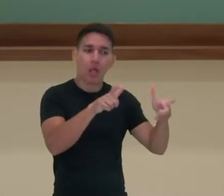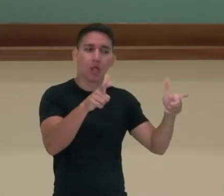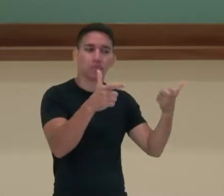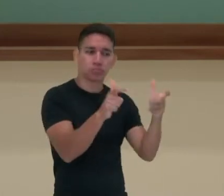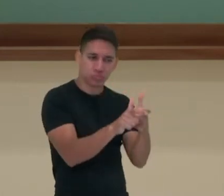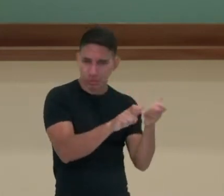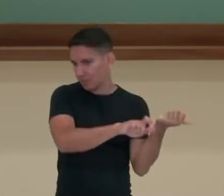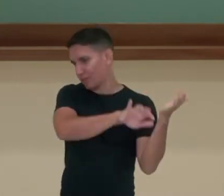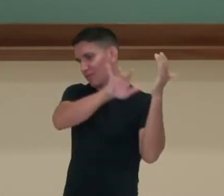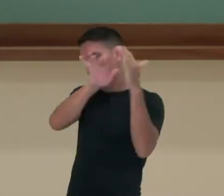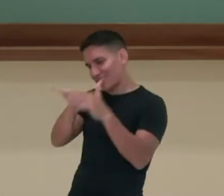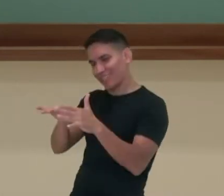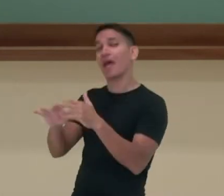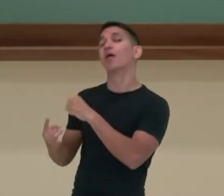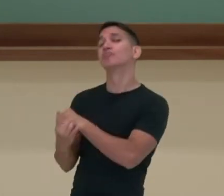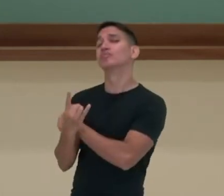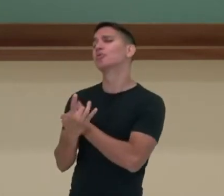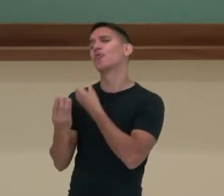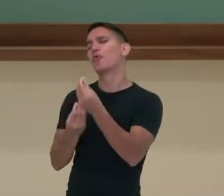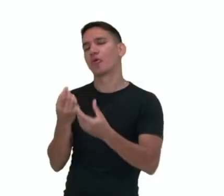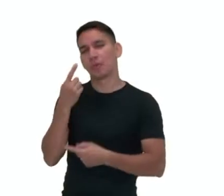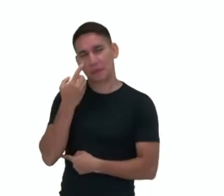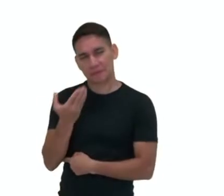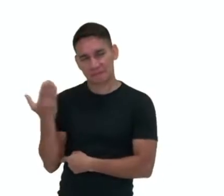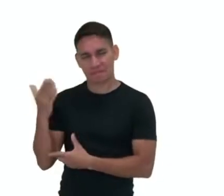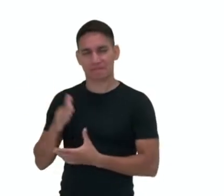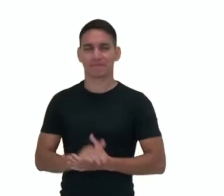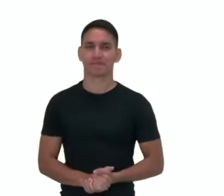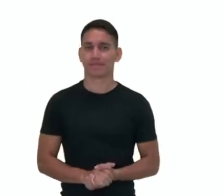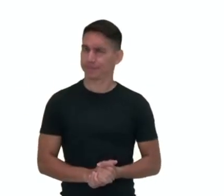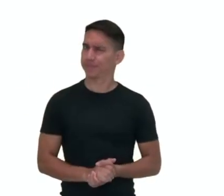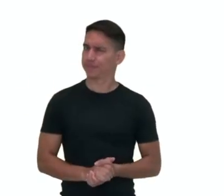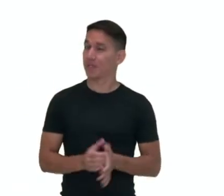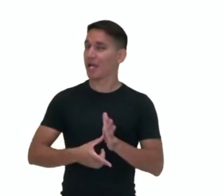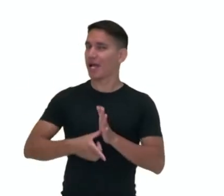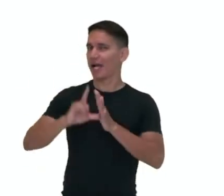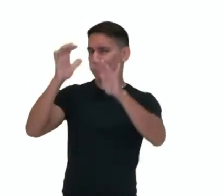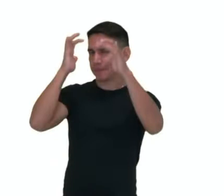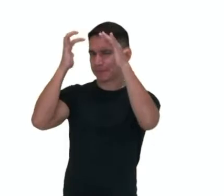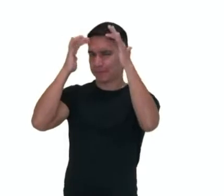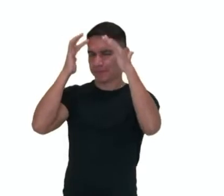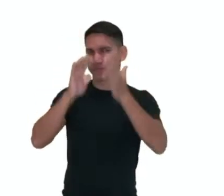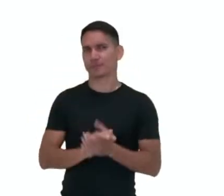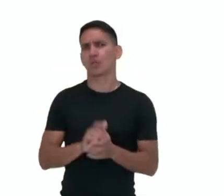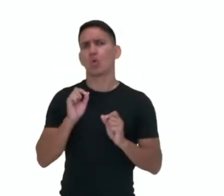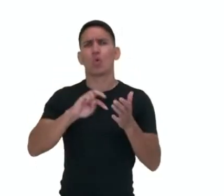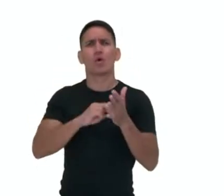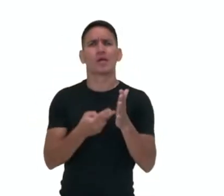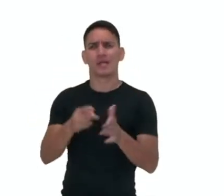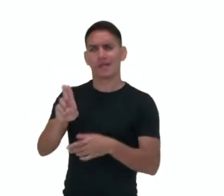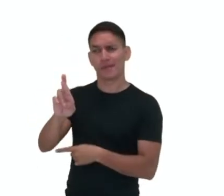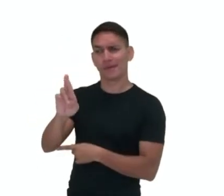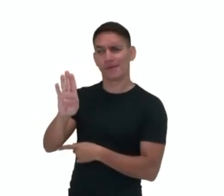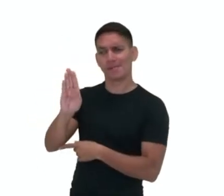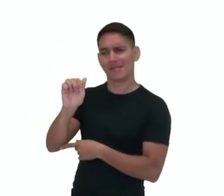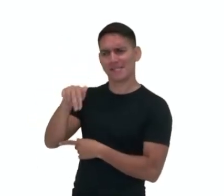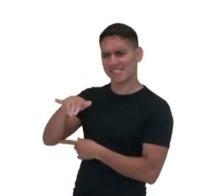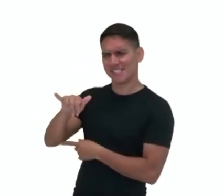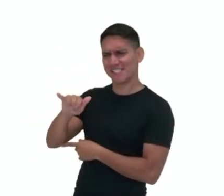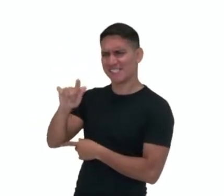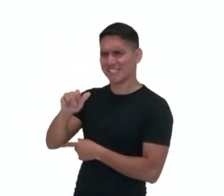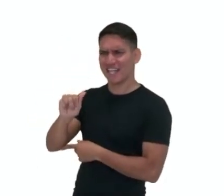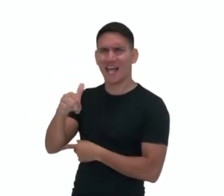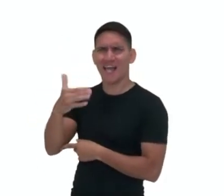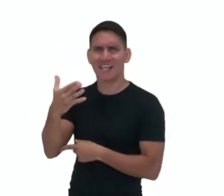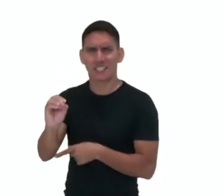urbano, ok? Vamos acompanhar aqui. Olha só, perguntas para a gente refletir. O que é urbanização? Você sabe o que é urbanização?